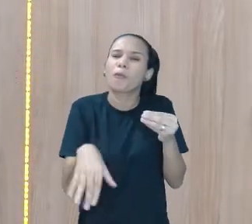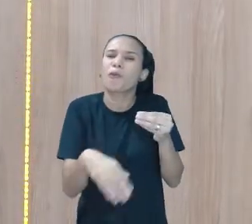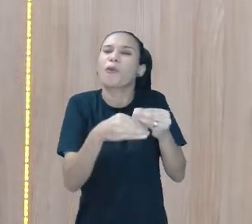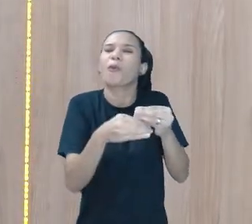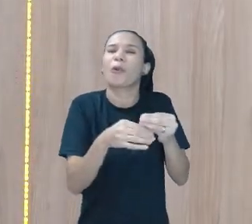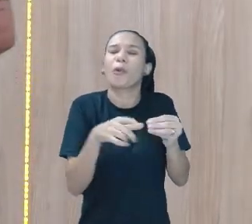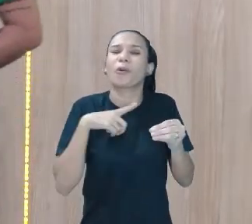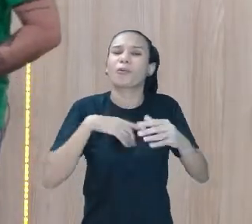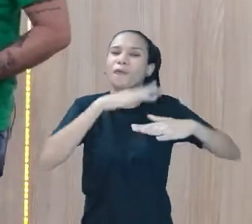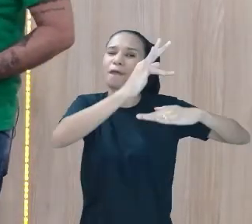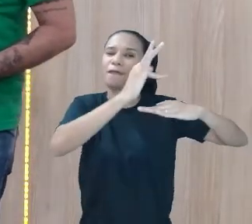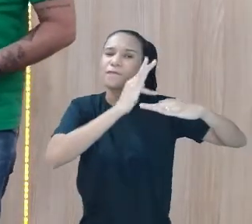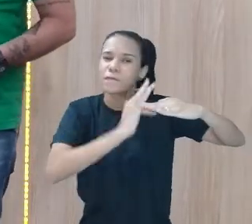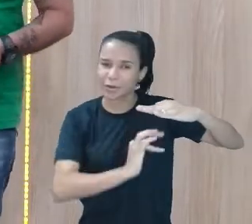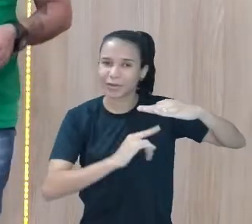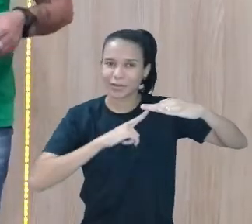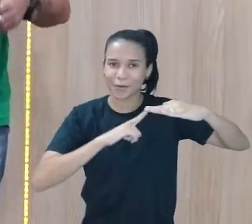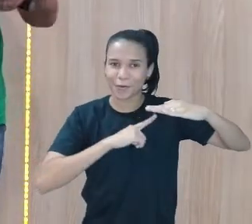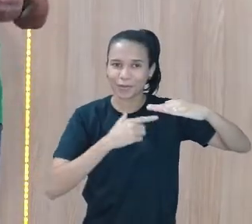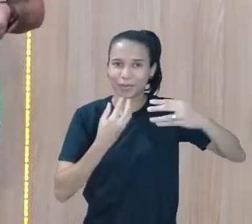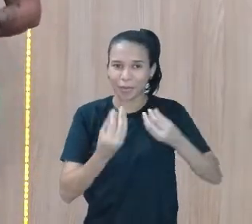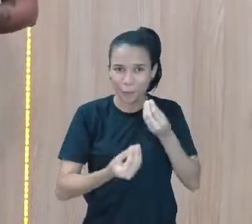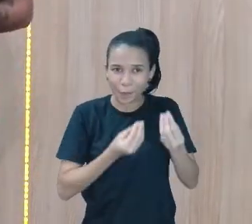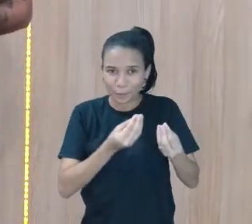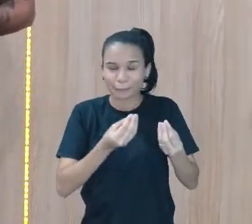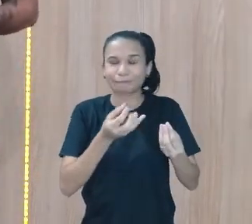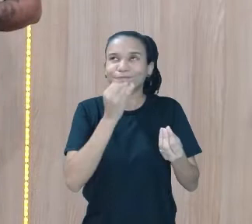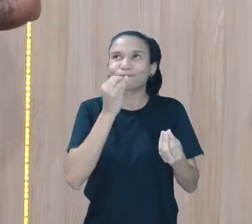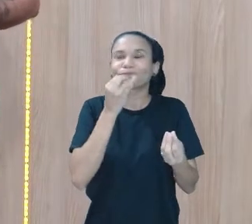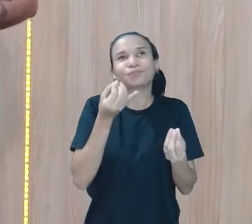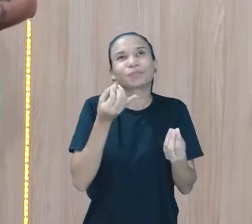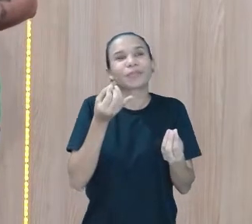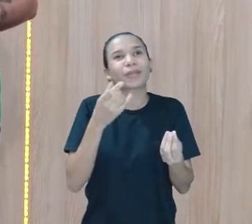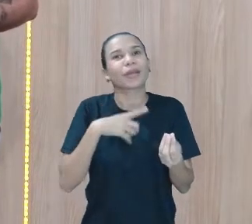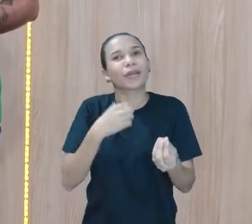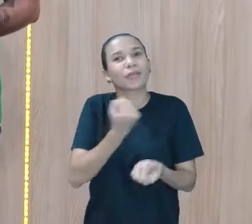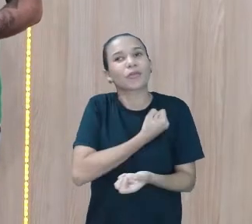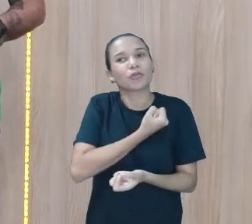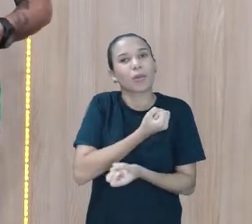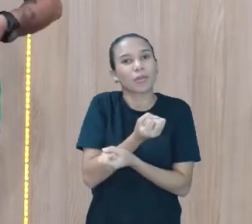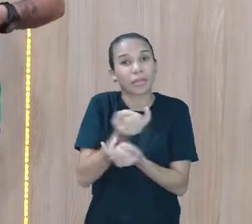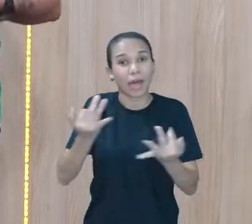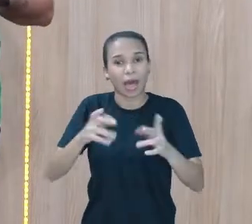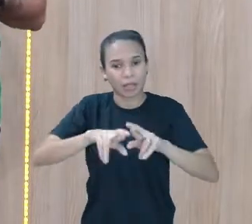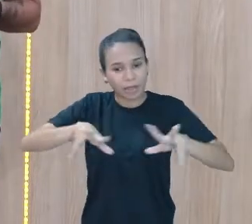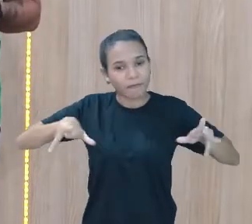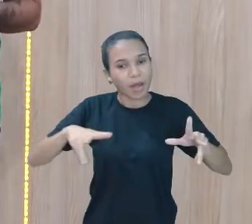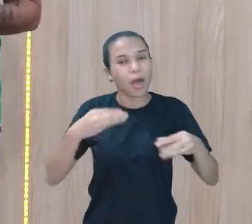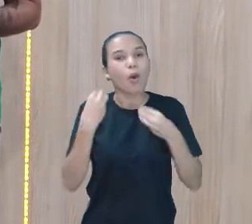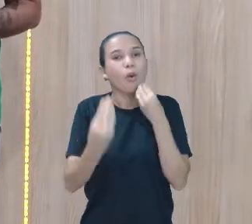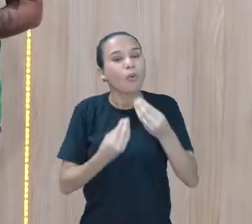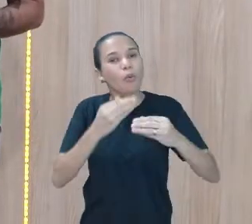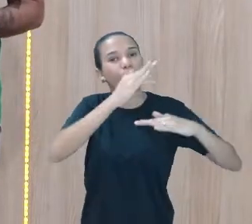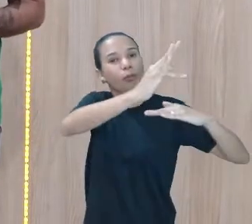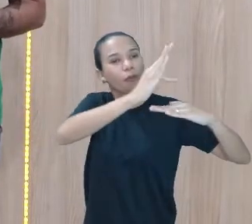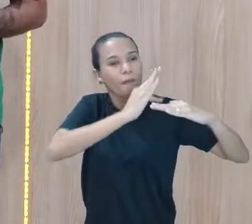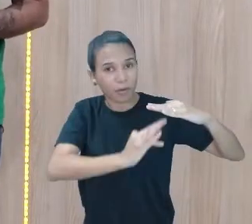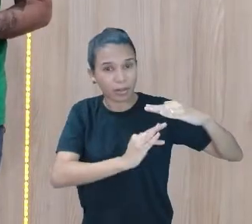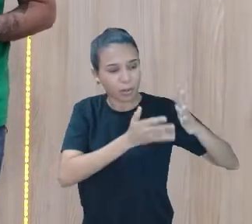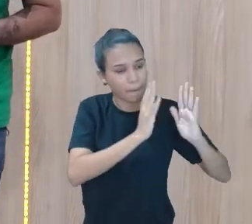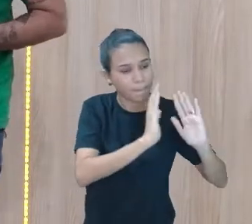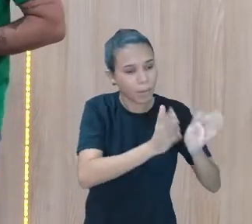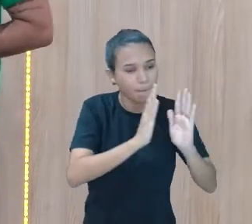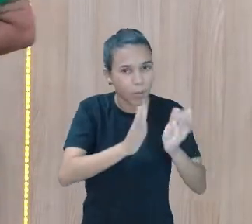coloco frações que estão de formas com denominadores diferentes, como é que eu coloco essas frações